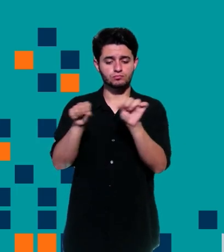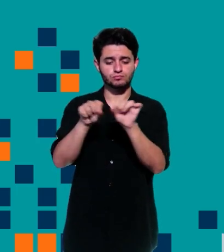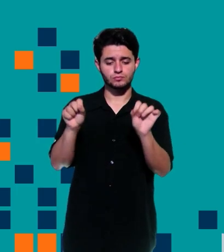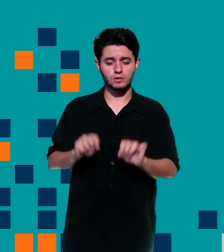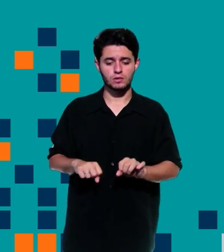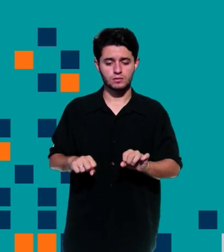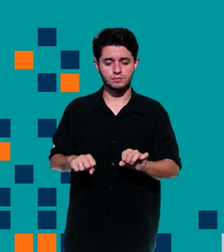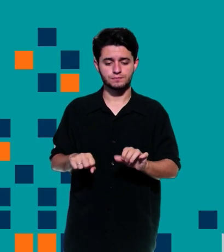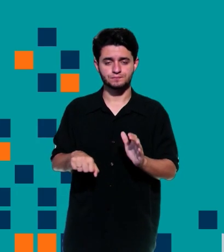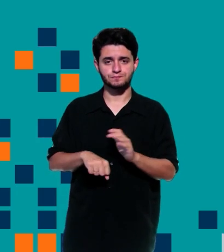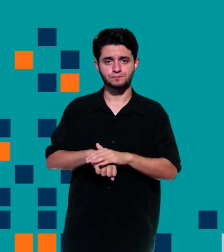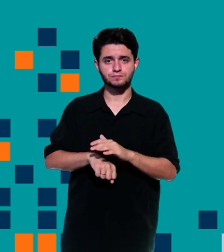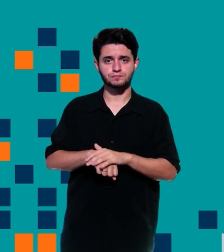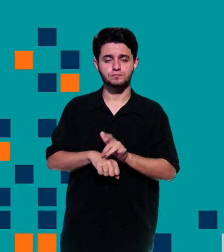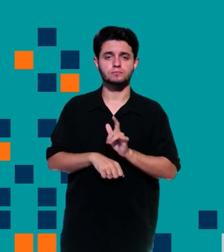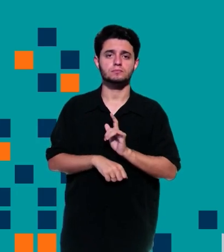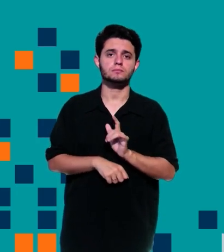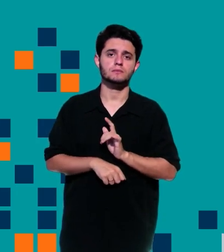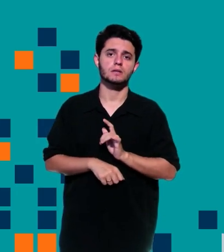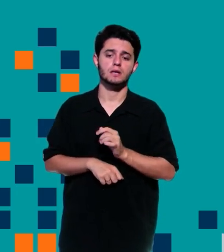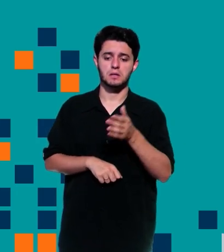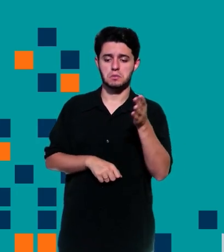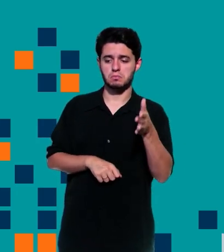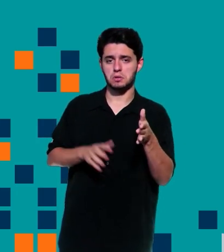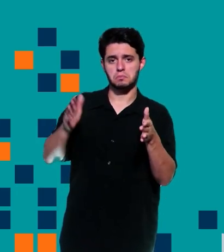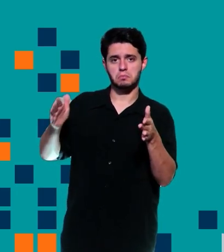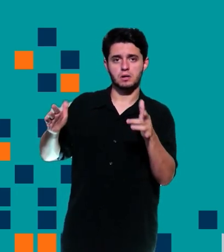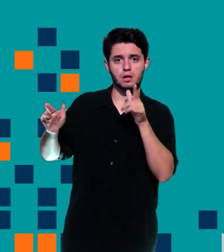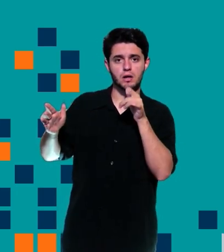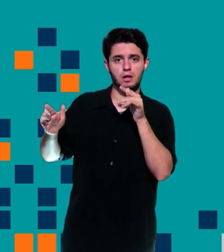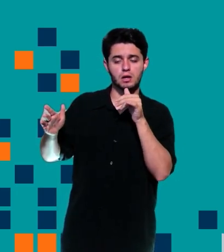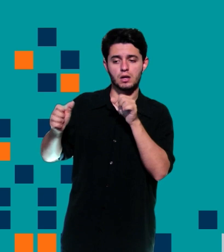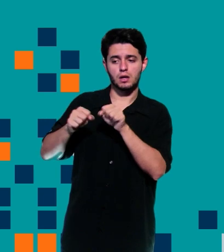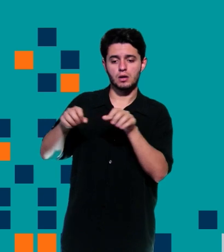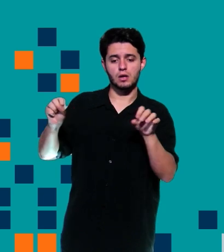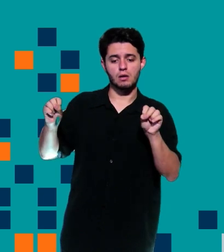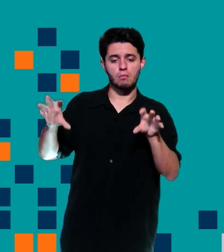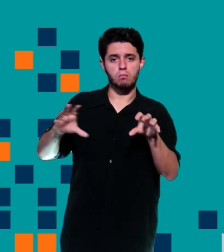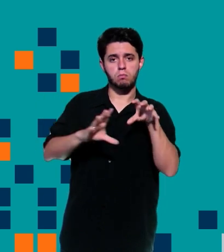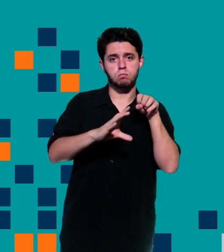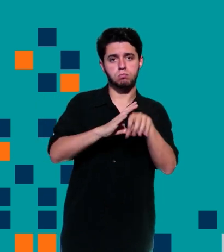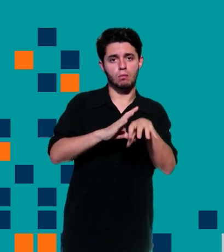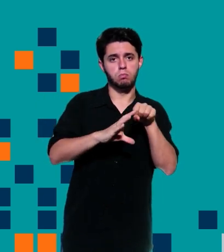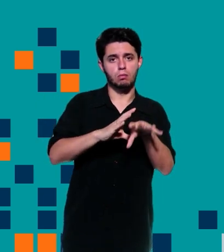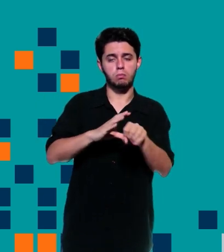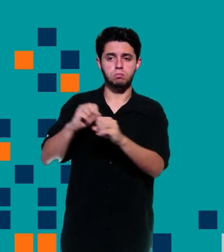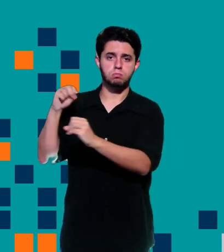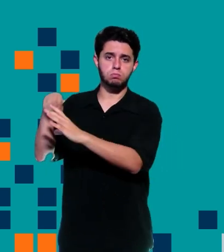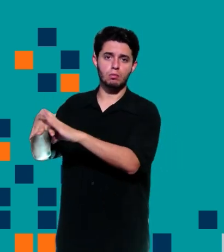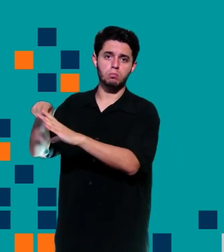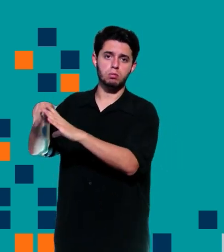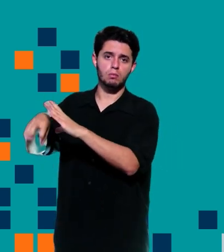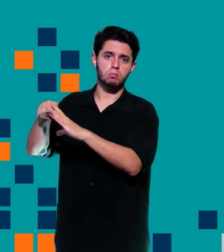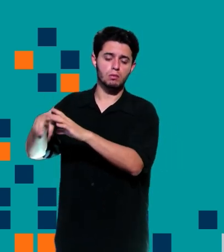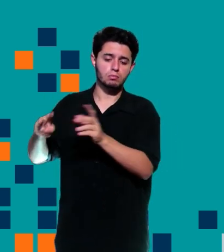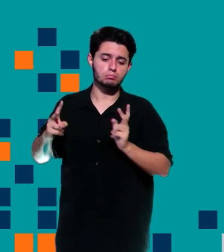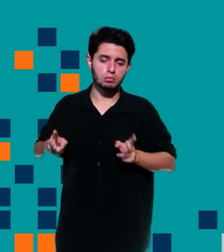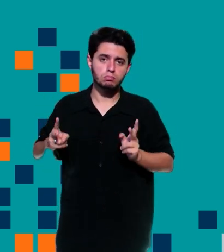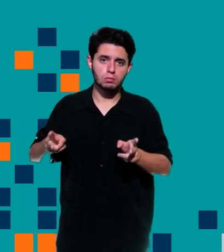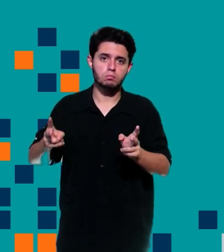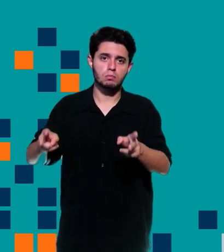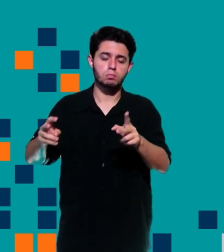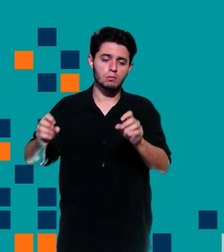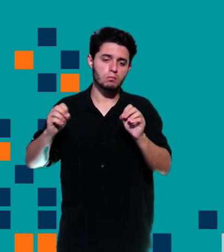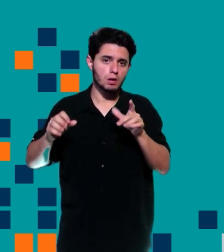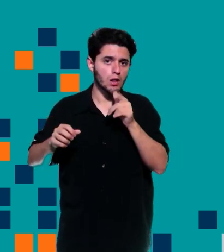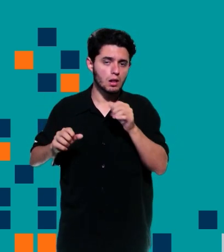nas extremidades, e ele bombeava a água para a cobertura, que teve uma aventura grande para conseguir